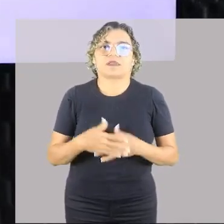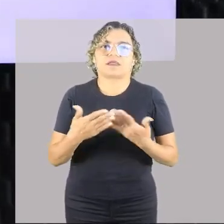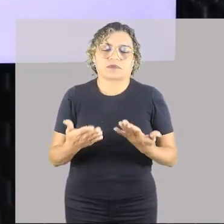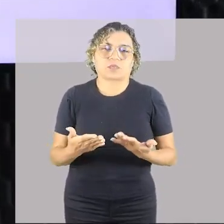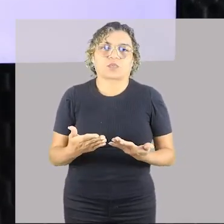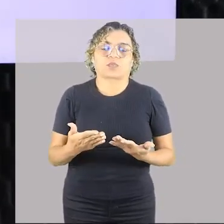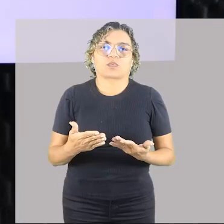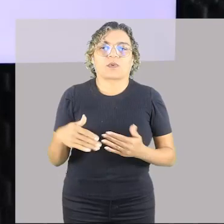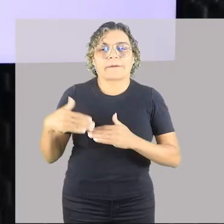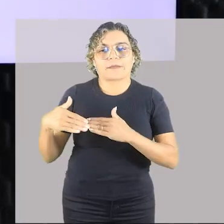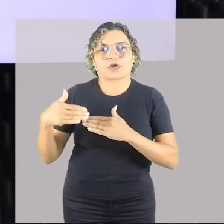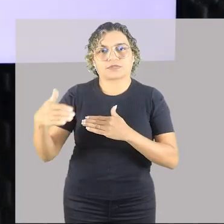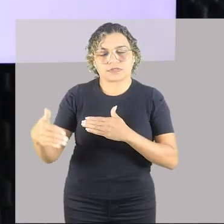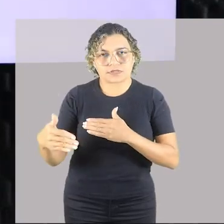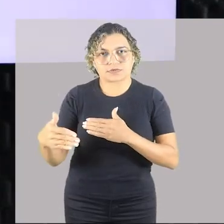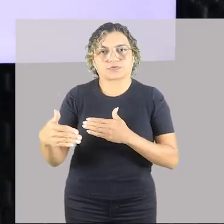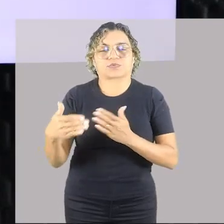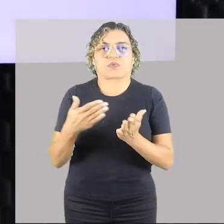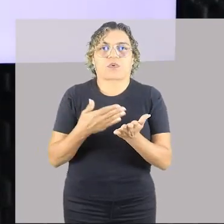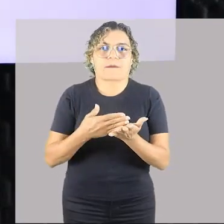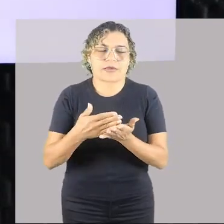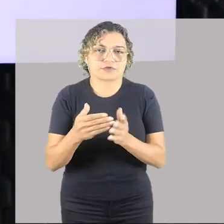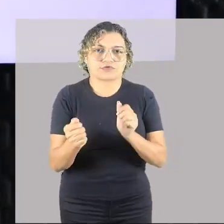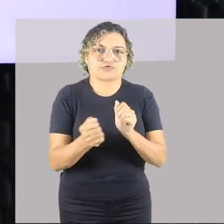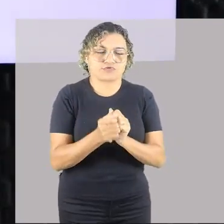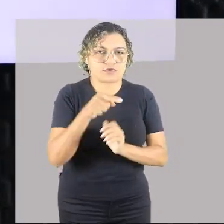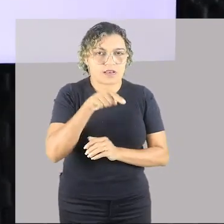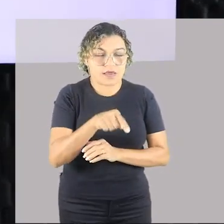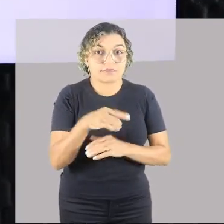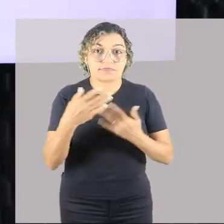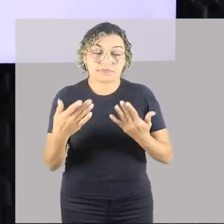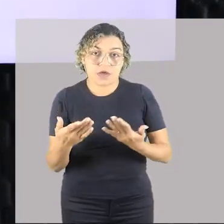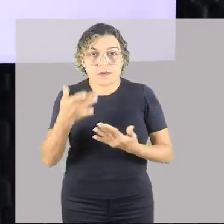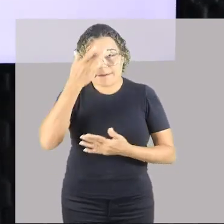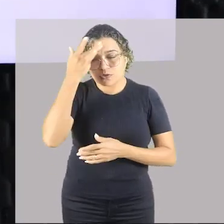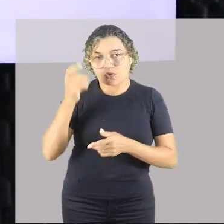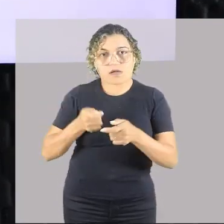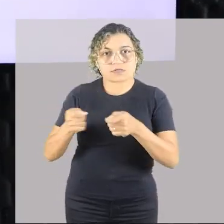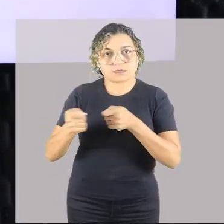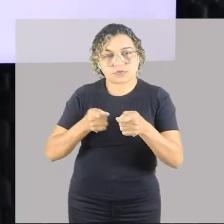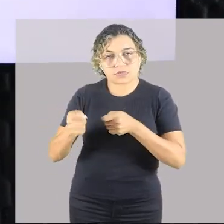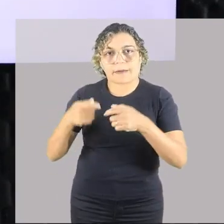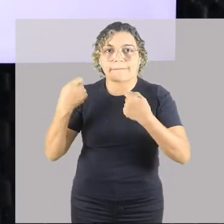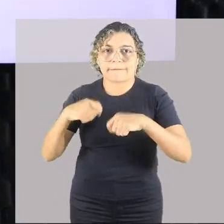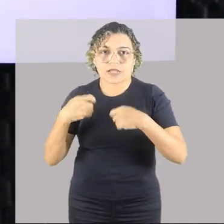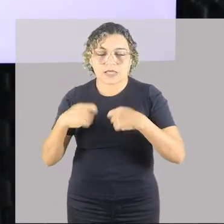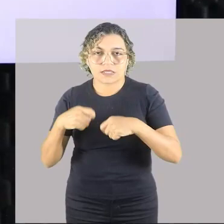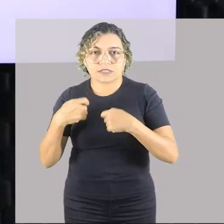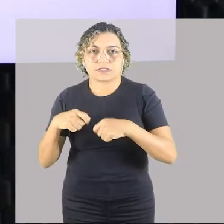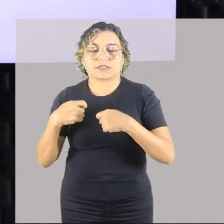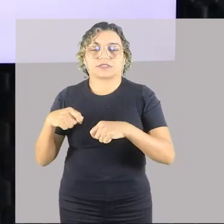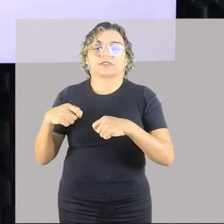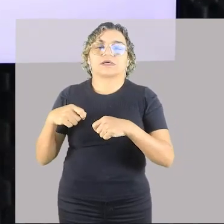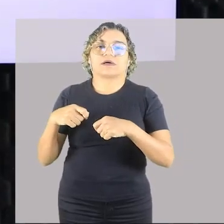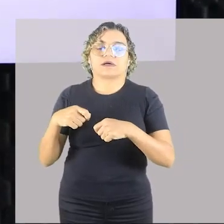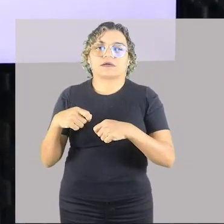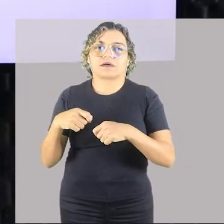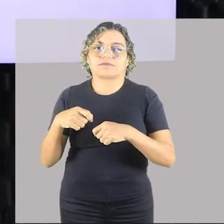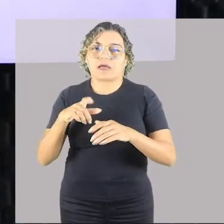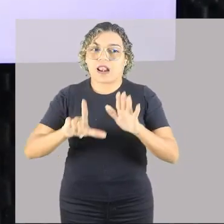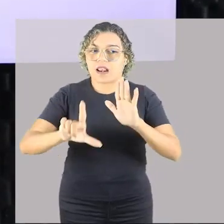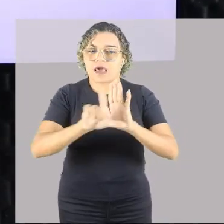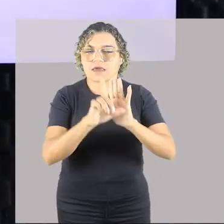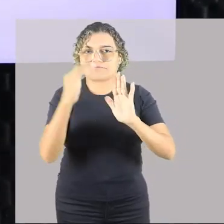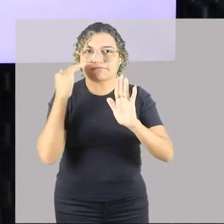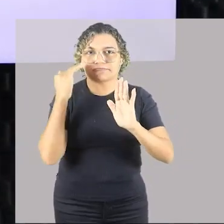passa a existir a partir dessa instauração, de forma que o administrado deve atender a todos os requisitos previstos em